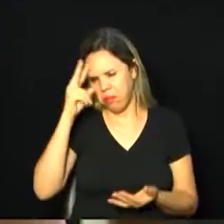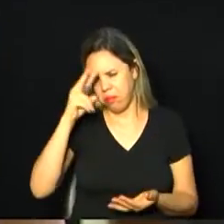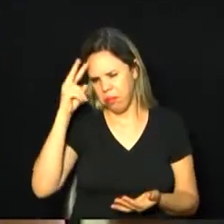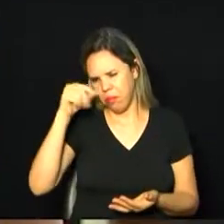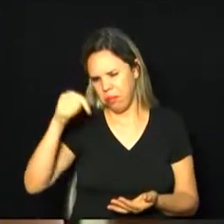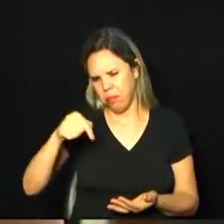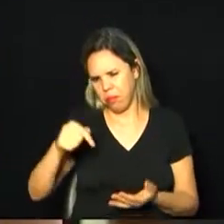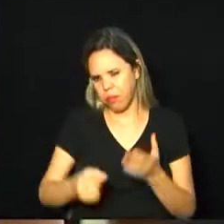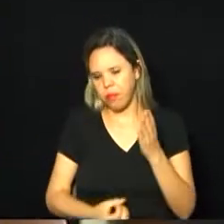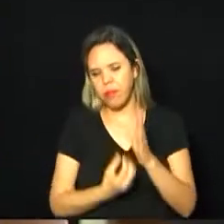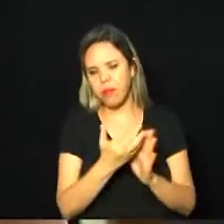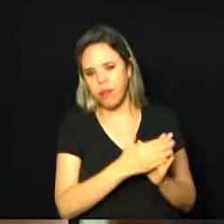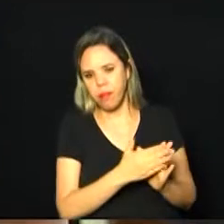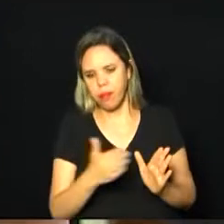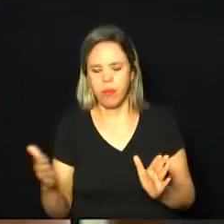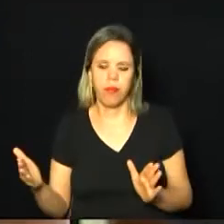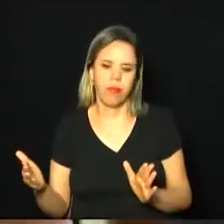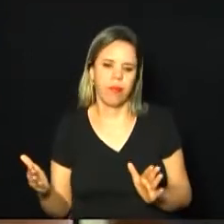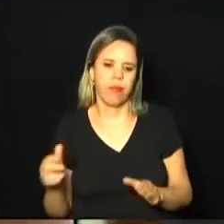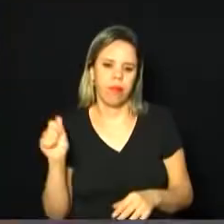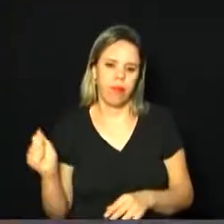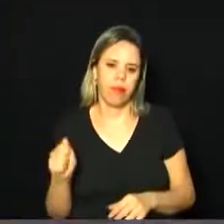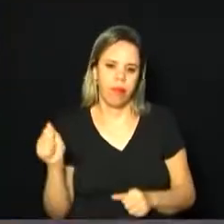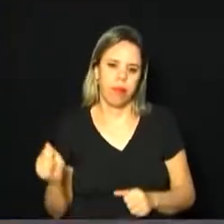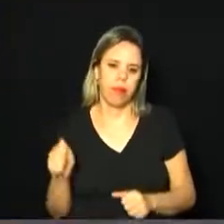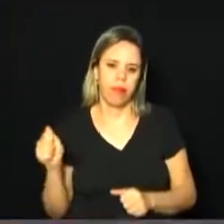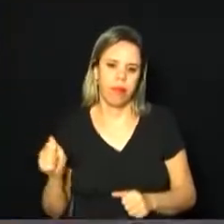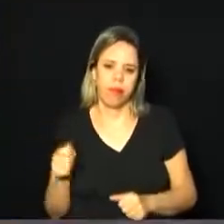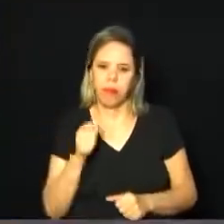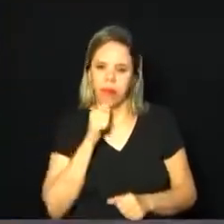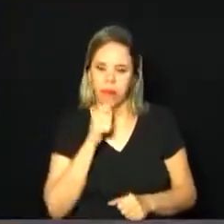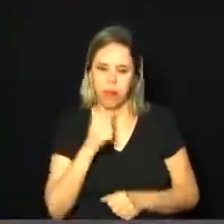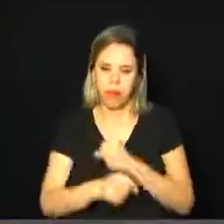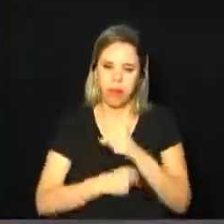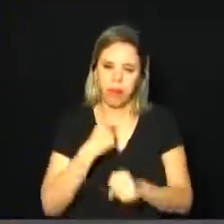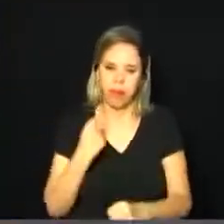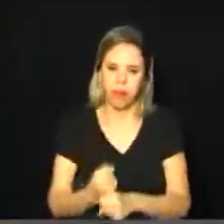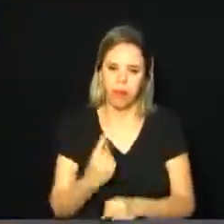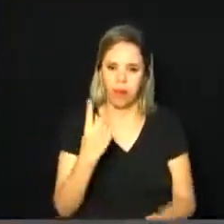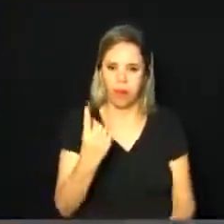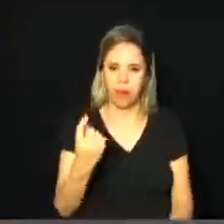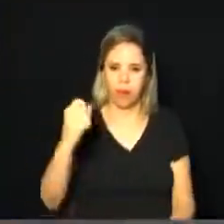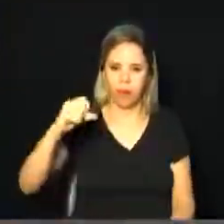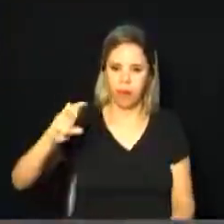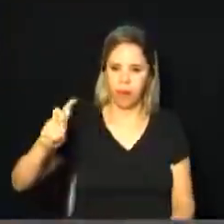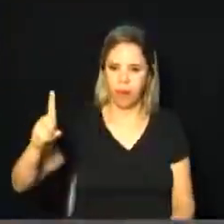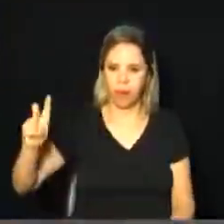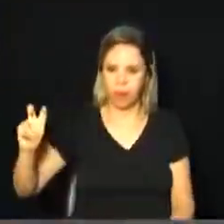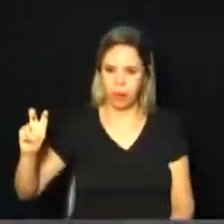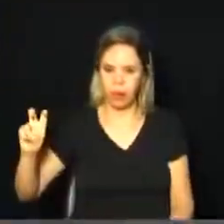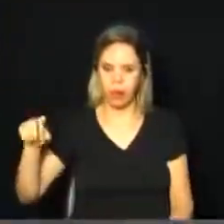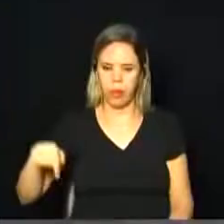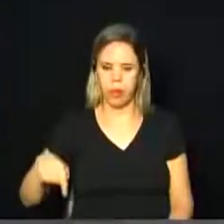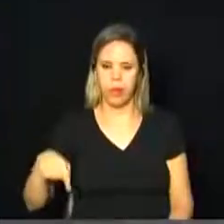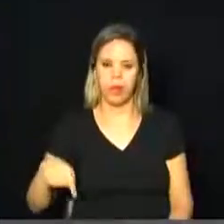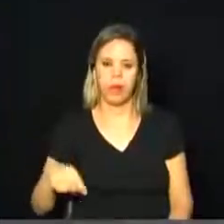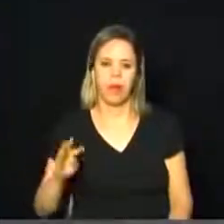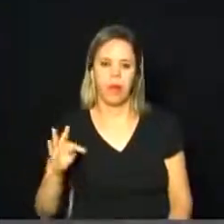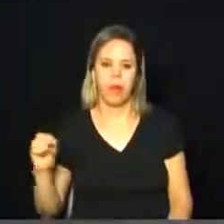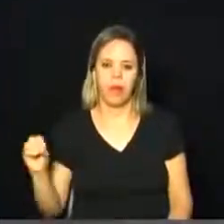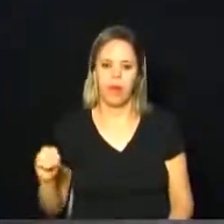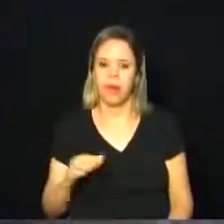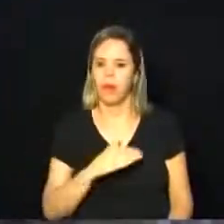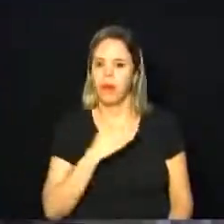e me surge né enquanto a associação ainda no ano de 1915 o Bento Quirino quando